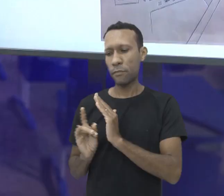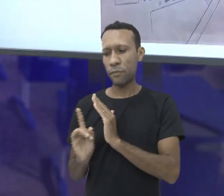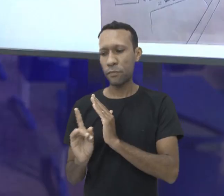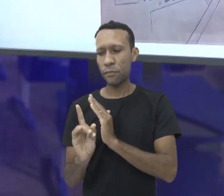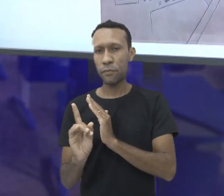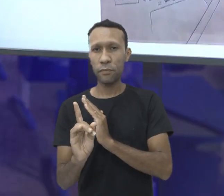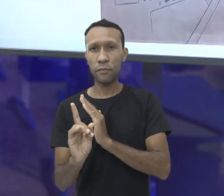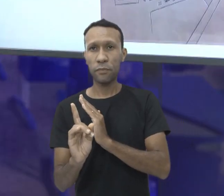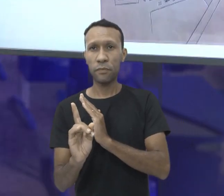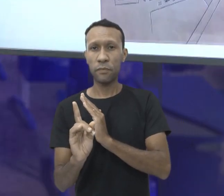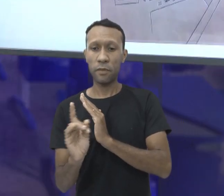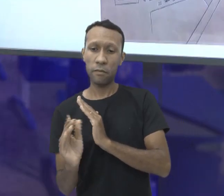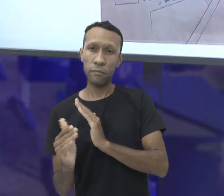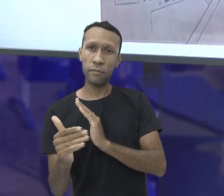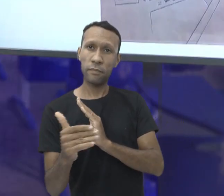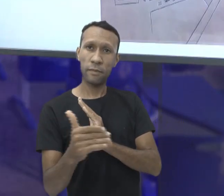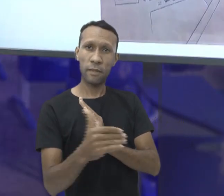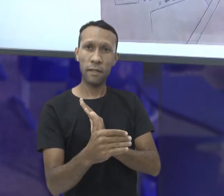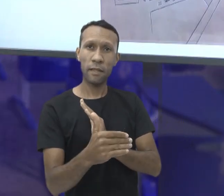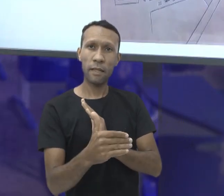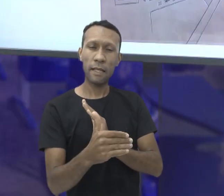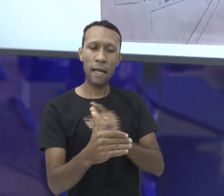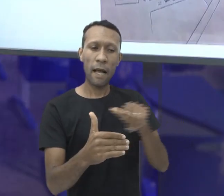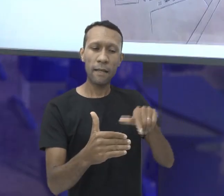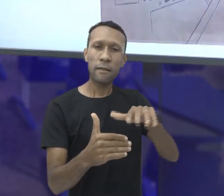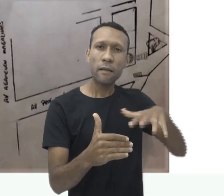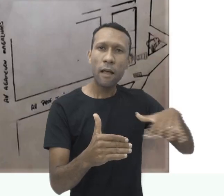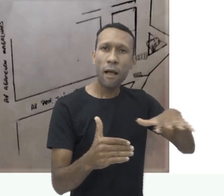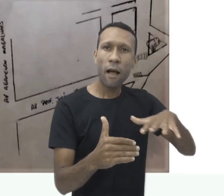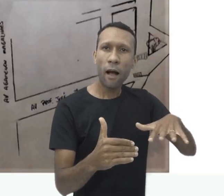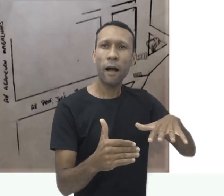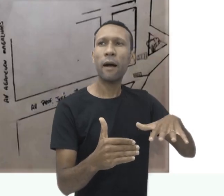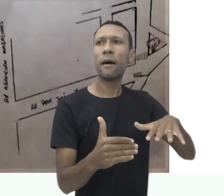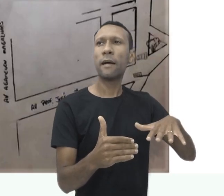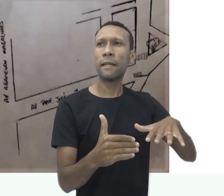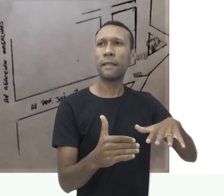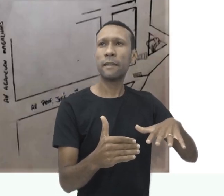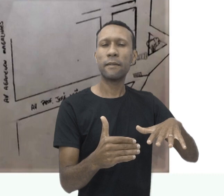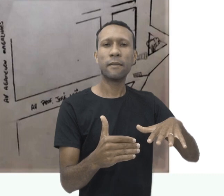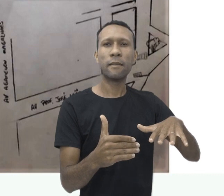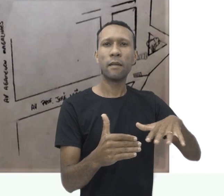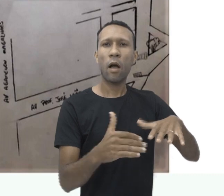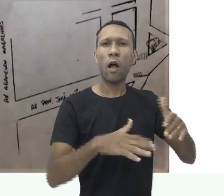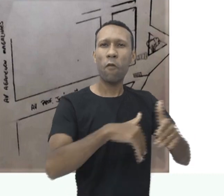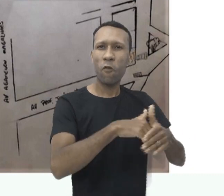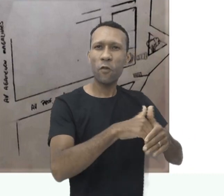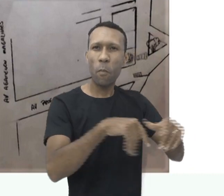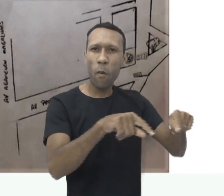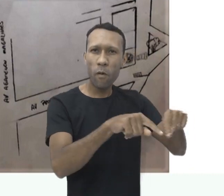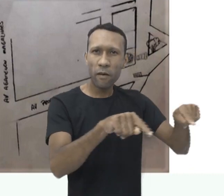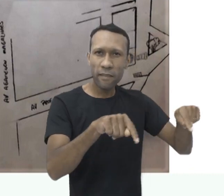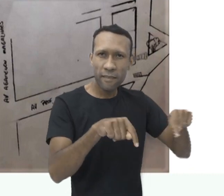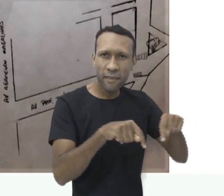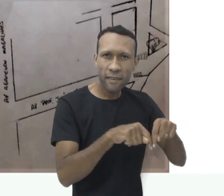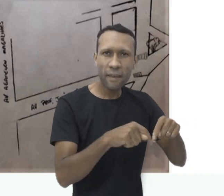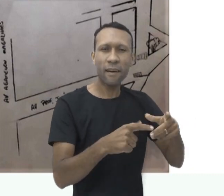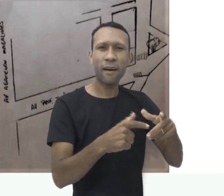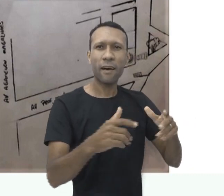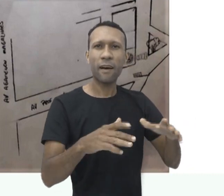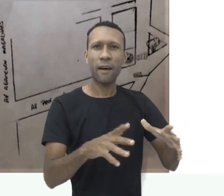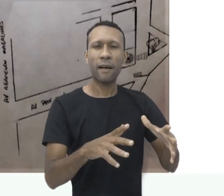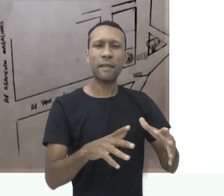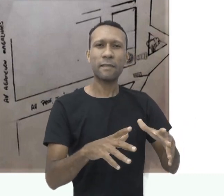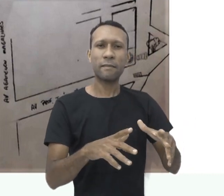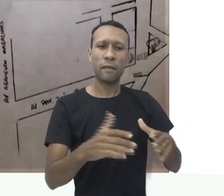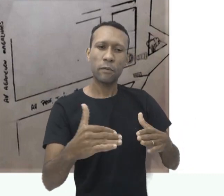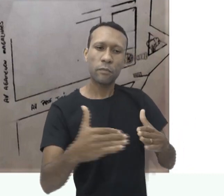direita, tem localização do desenho do estádio. A próximo tem uma localização de um desenho de uma